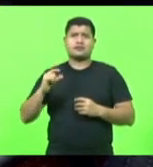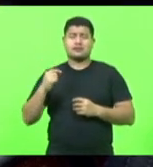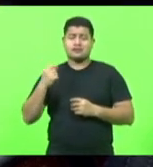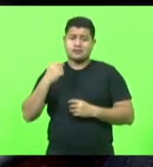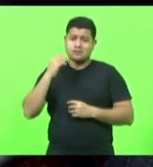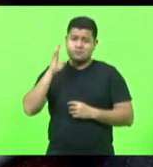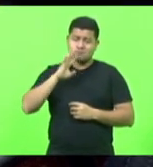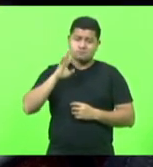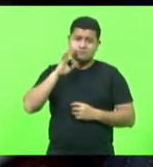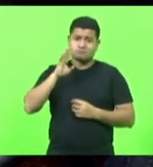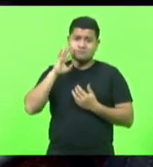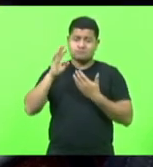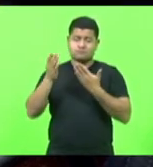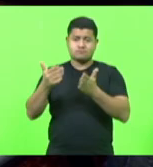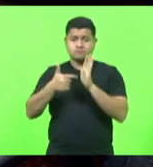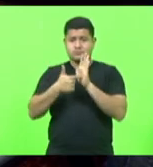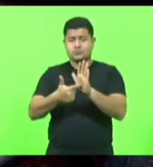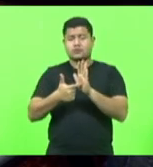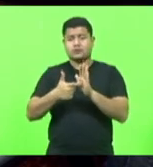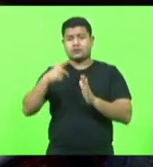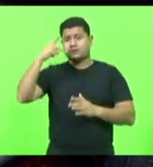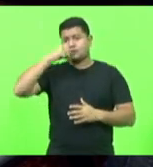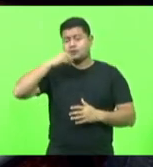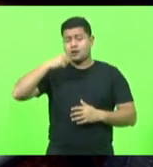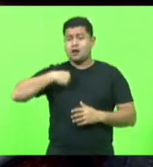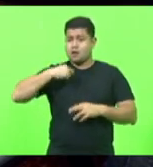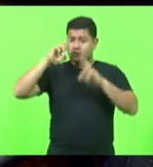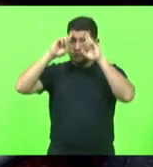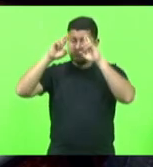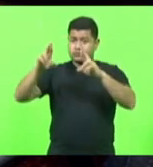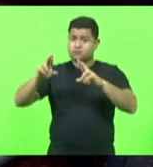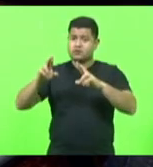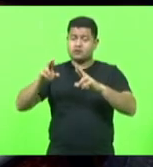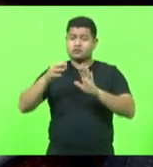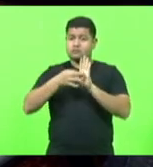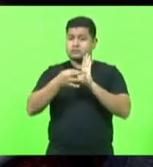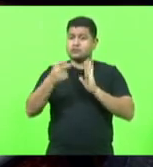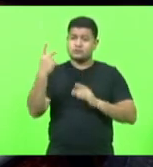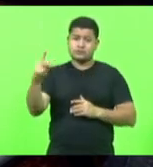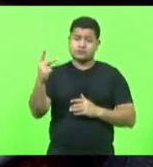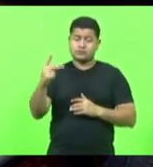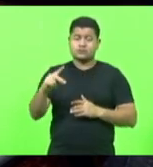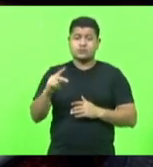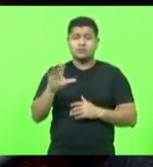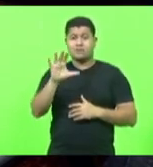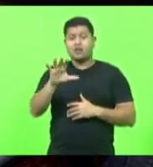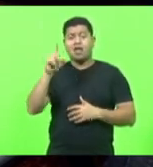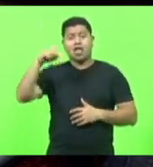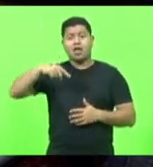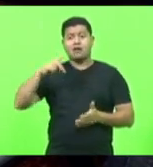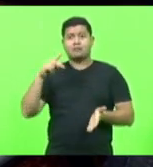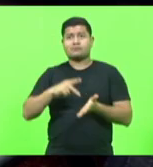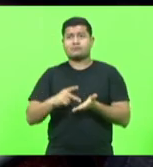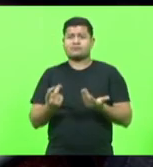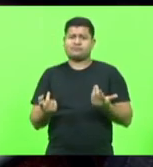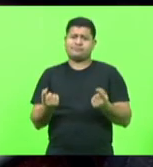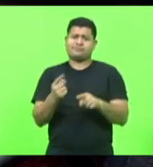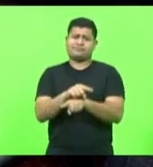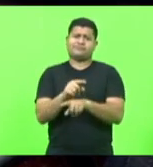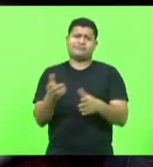também a apresentação do deputado Kennedy, respeito às razões dele, mas são fatos totalmente